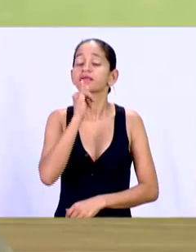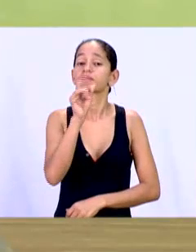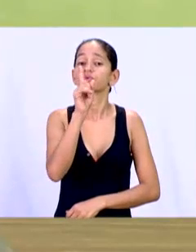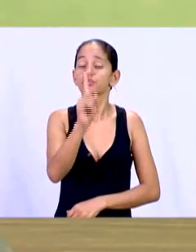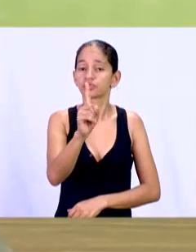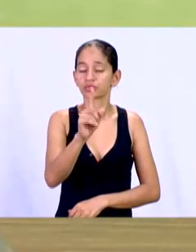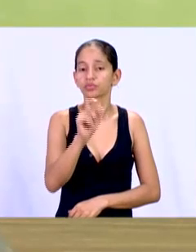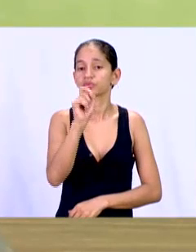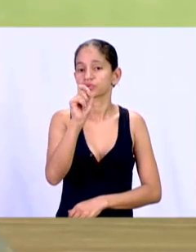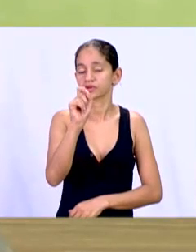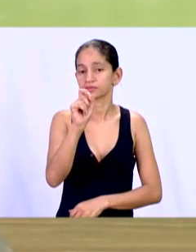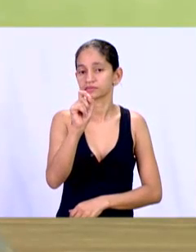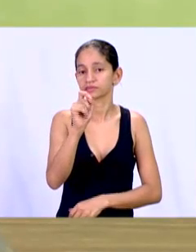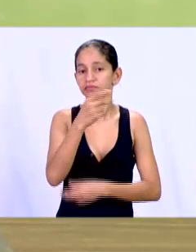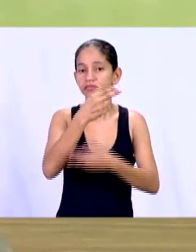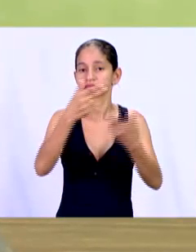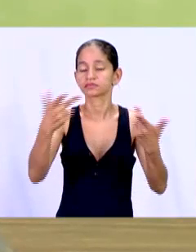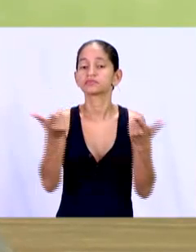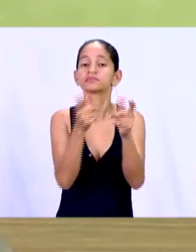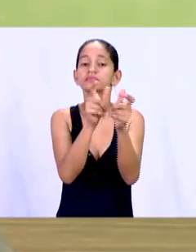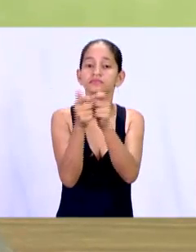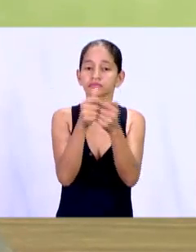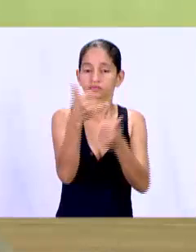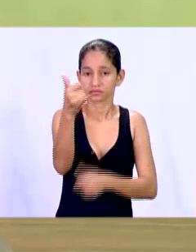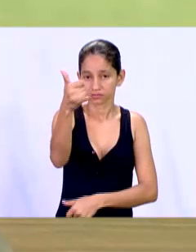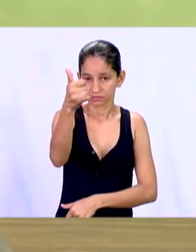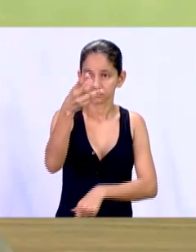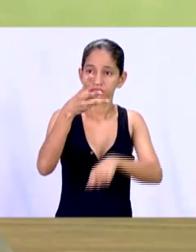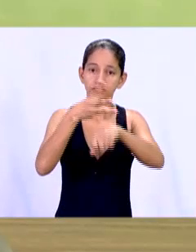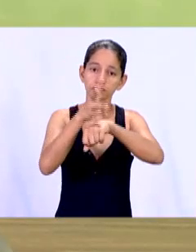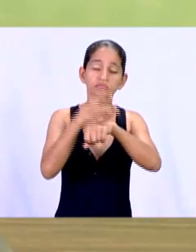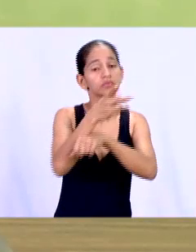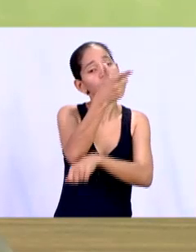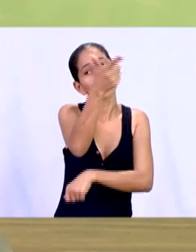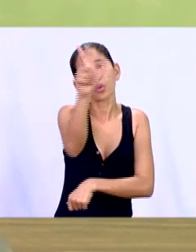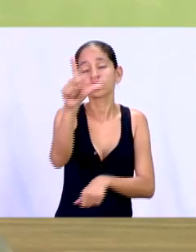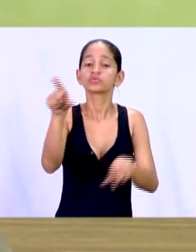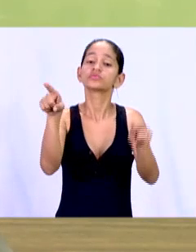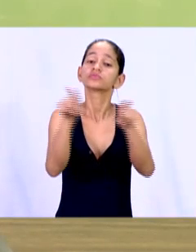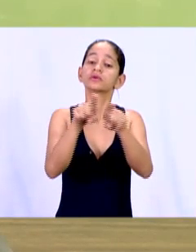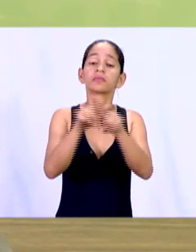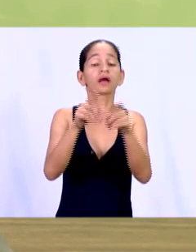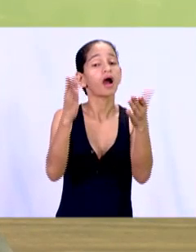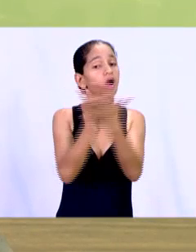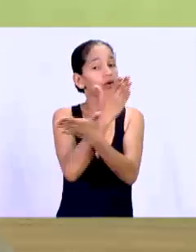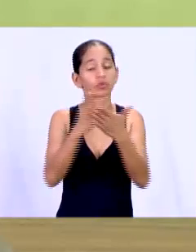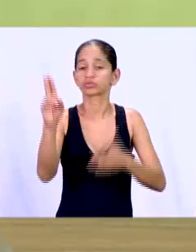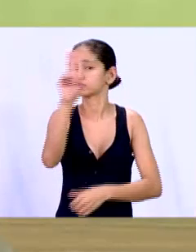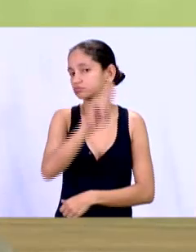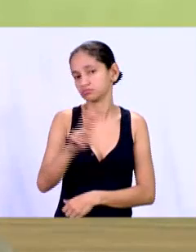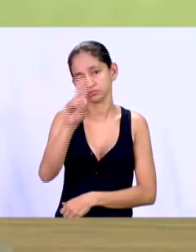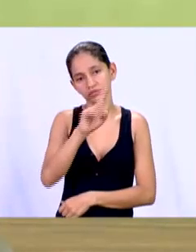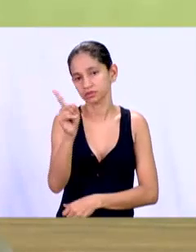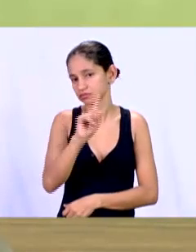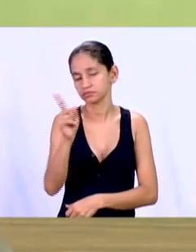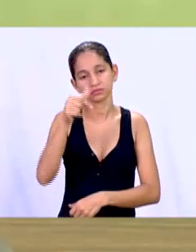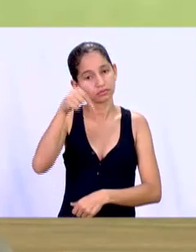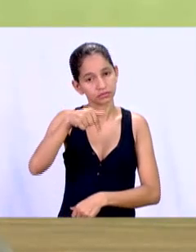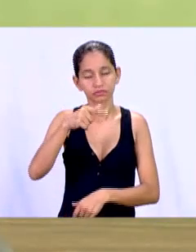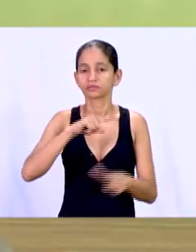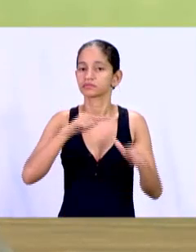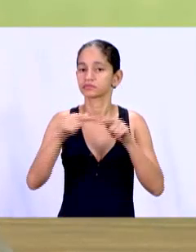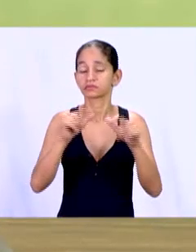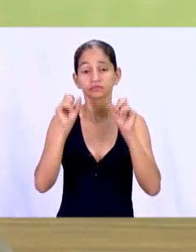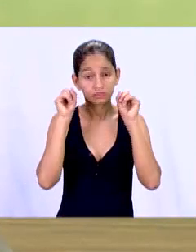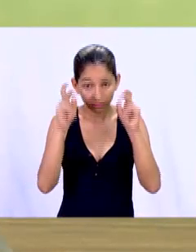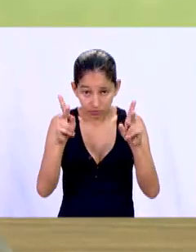é a utilização de aplicativos de celulares, como o WhatsApp e outros no momento que não deveriam estar no trabalho.